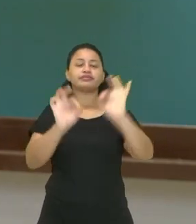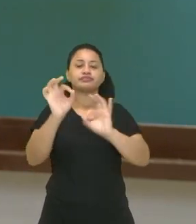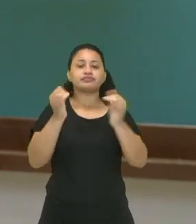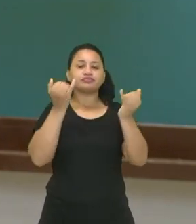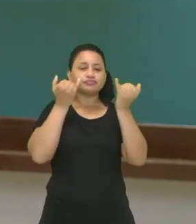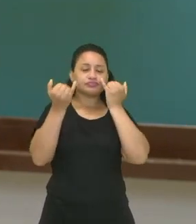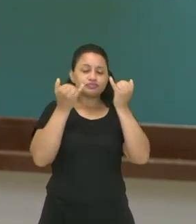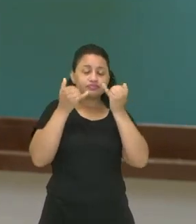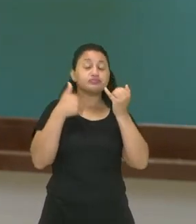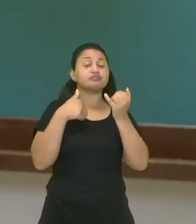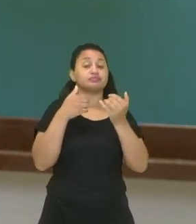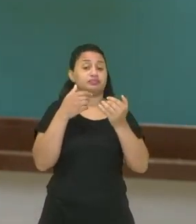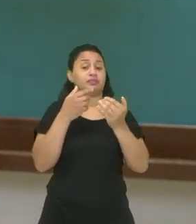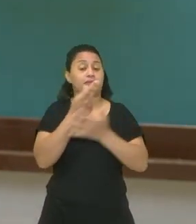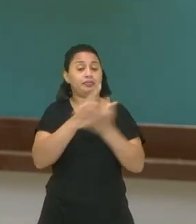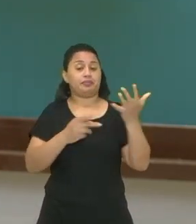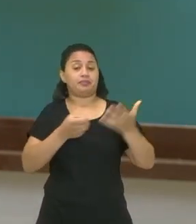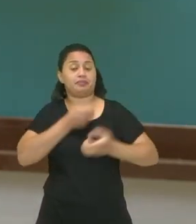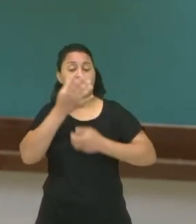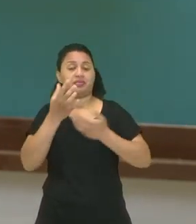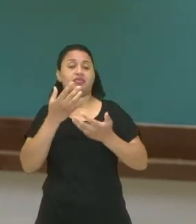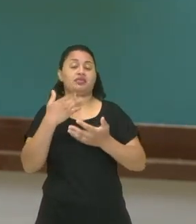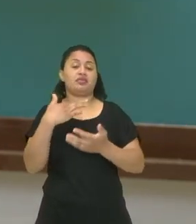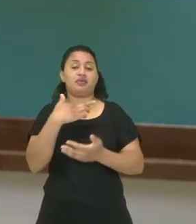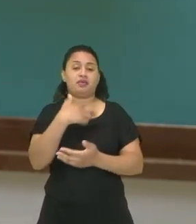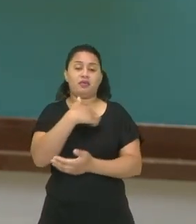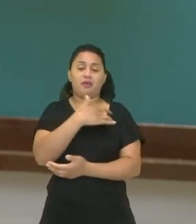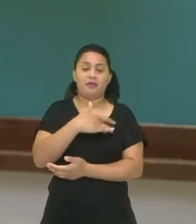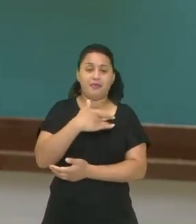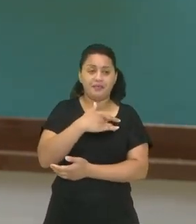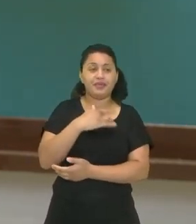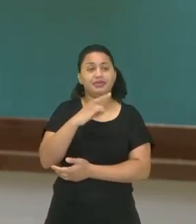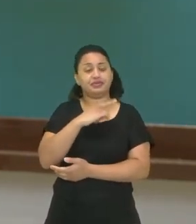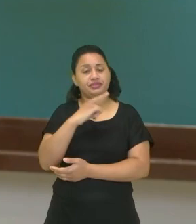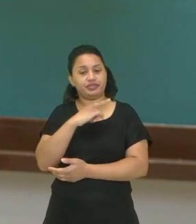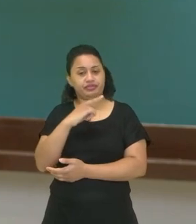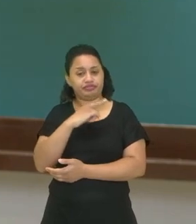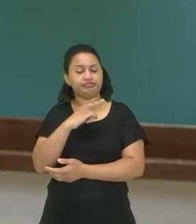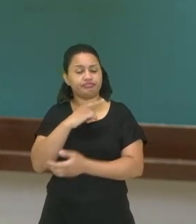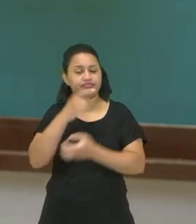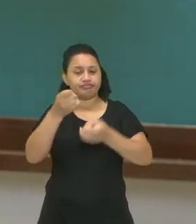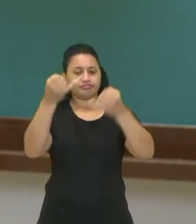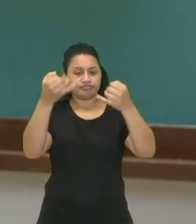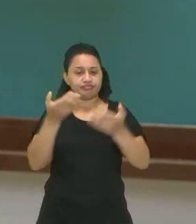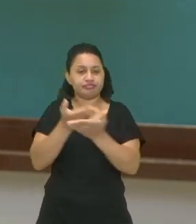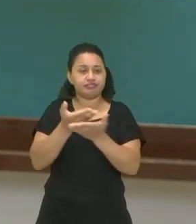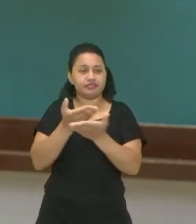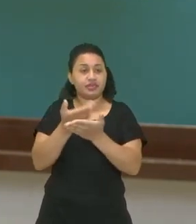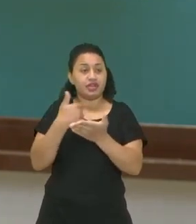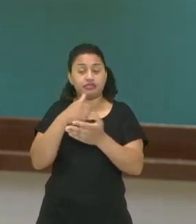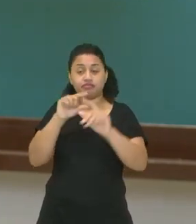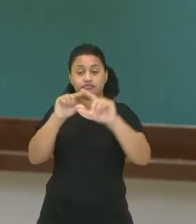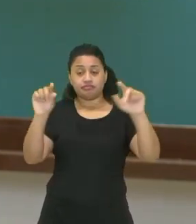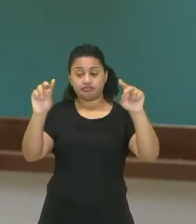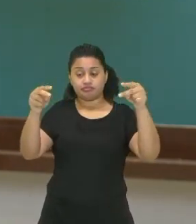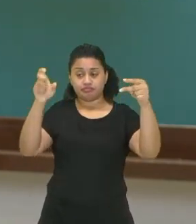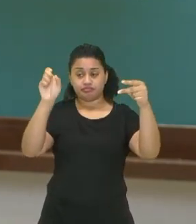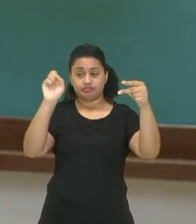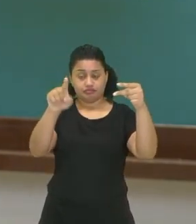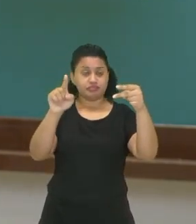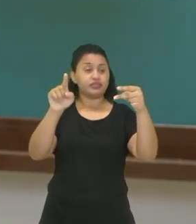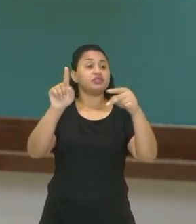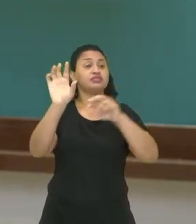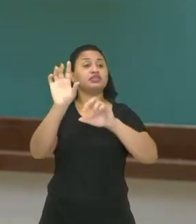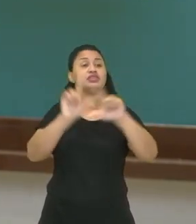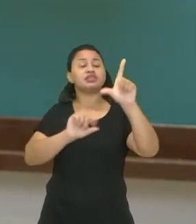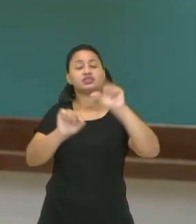aula, eu acho interessante você clicar aqui, escolher, né, qual vai ser o layout